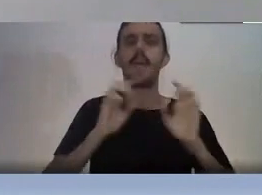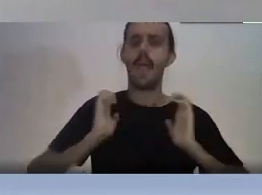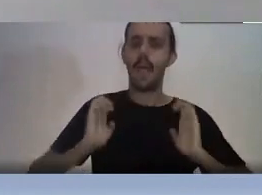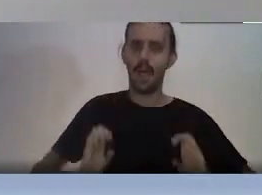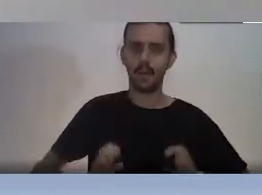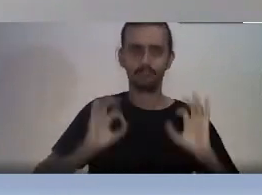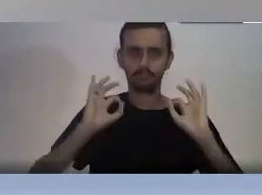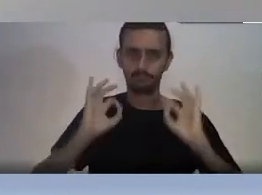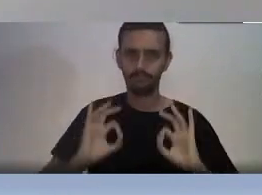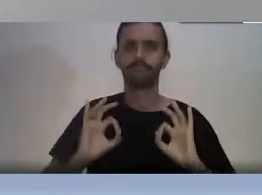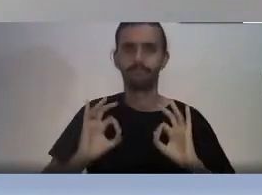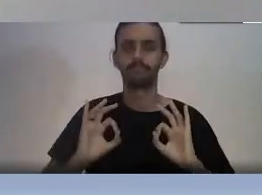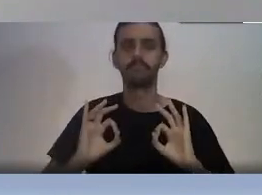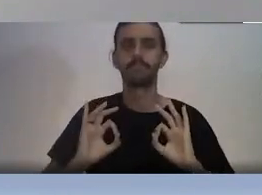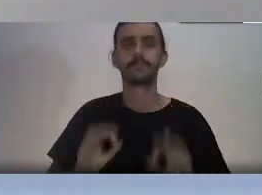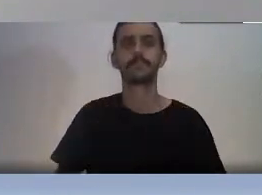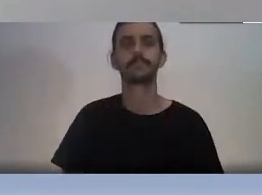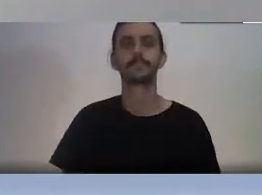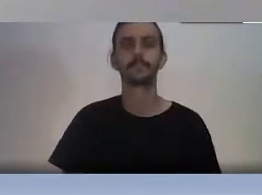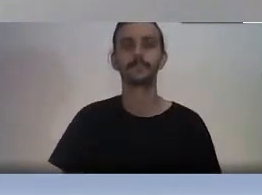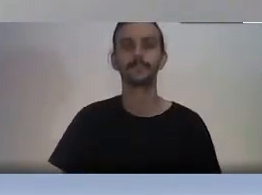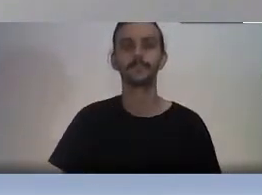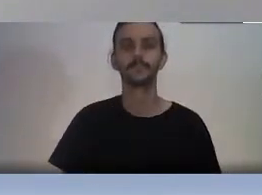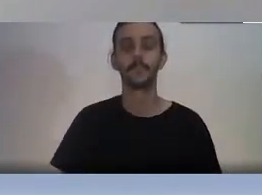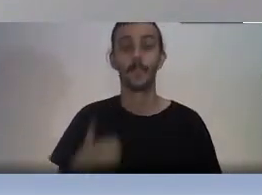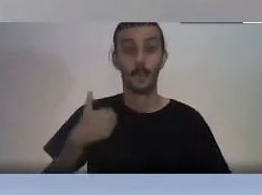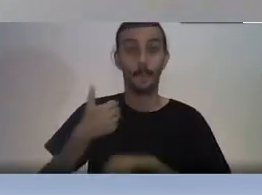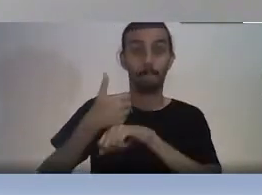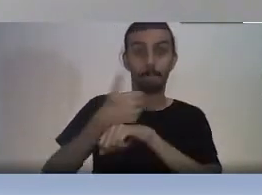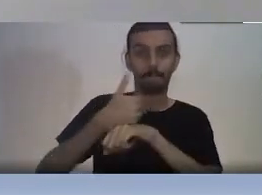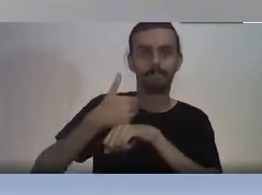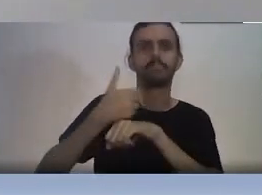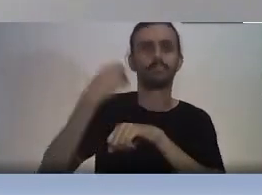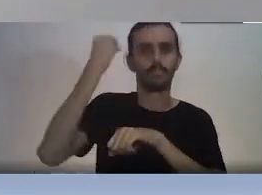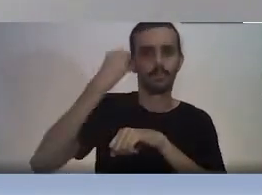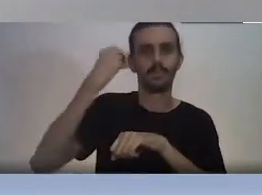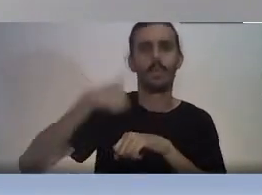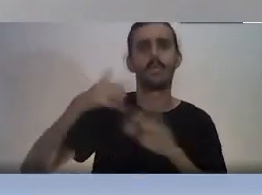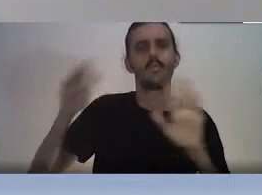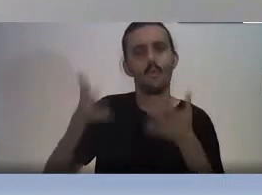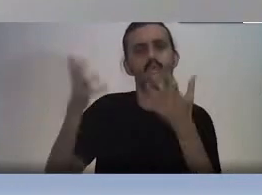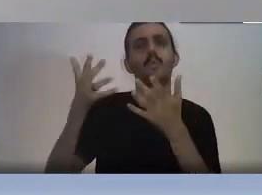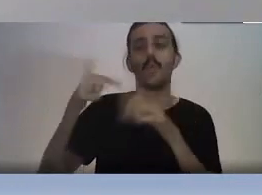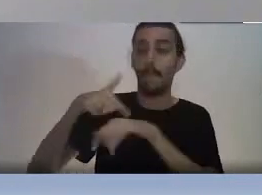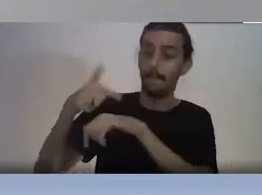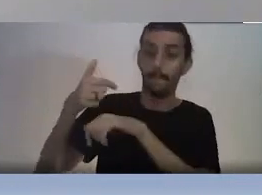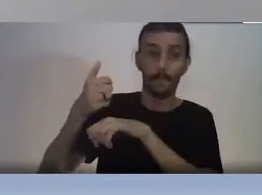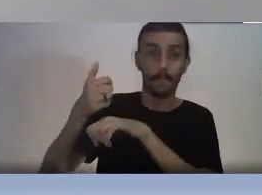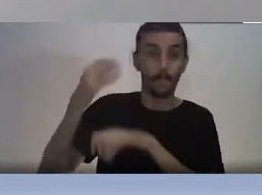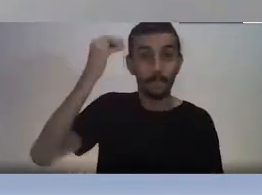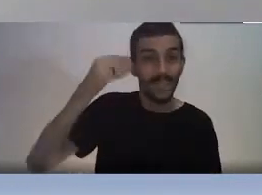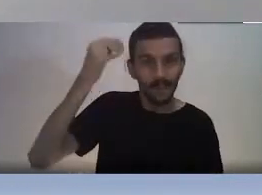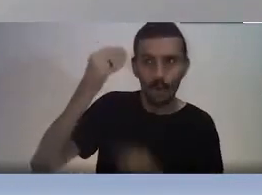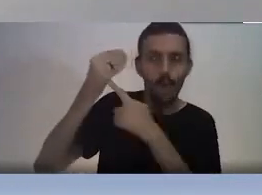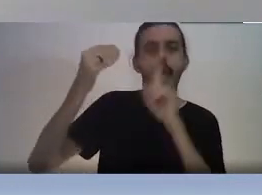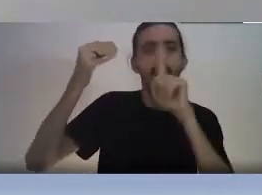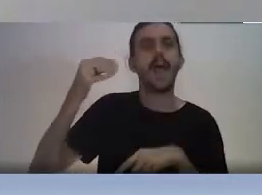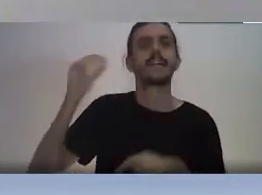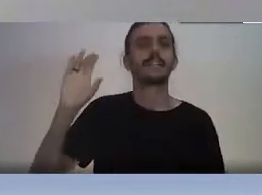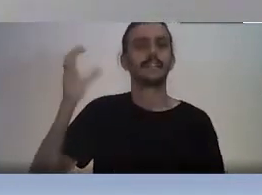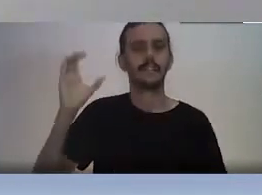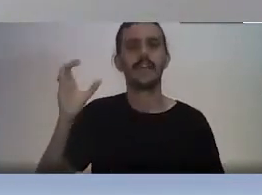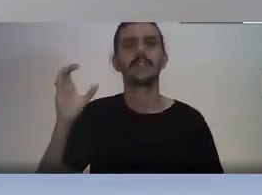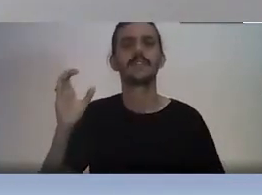do exercício profissional, contribuirei para o desenvolvimento da psicologia como ciência e profissão na direção das demandas